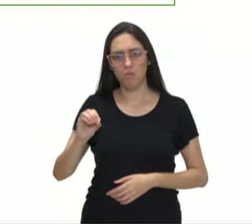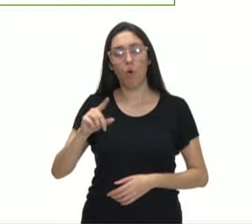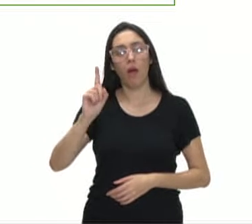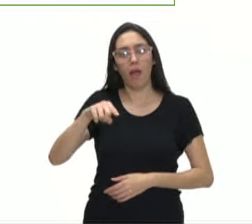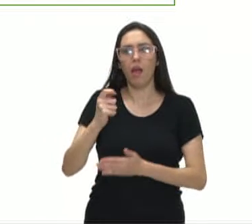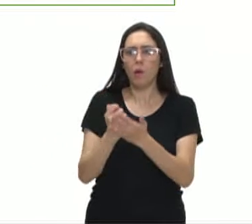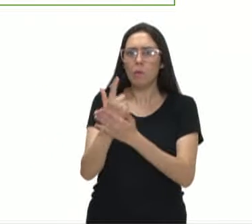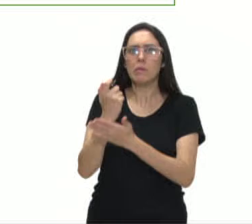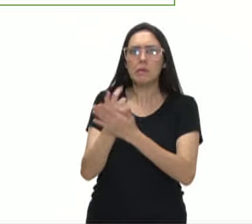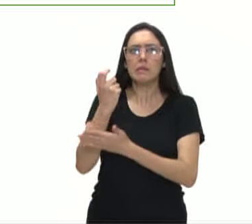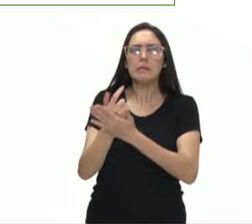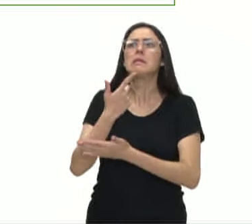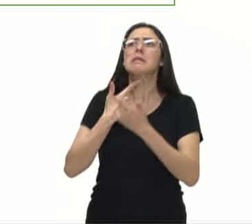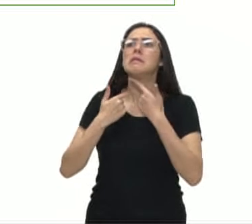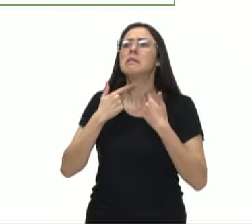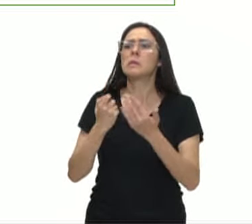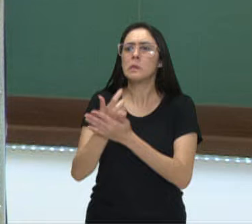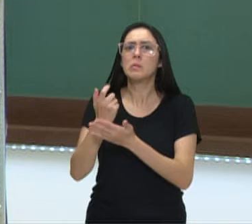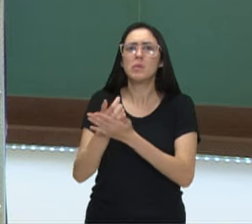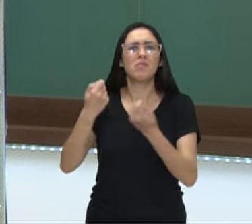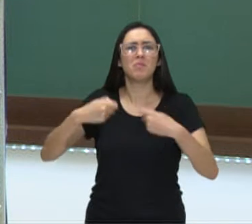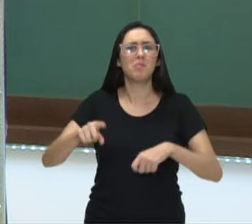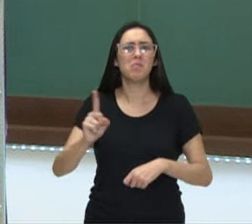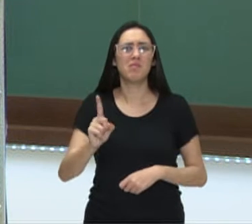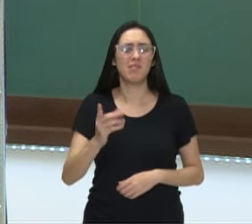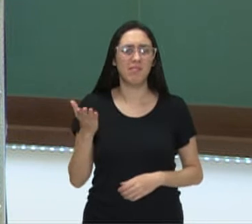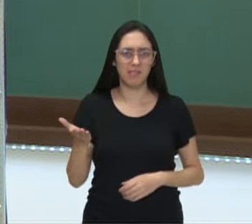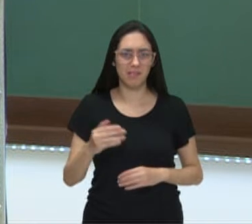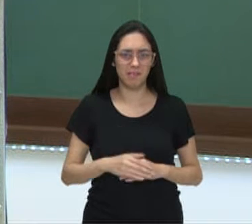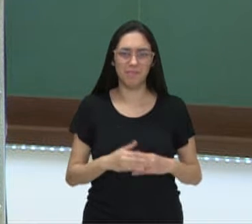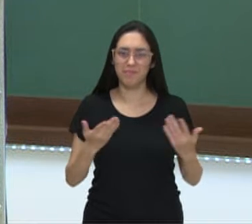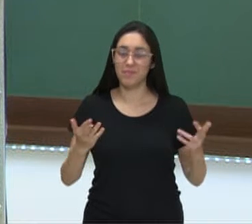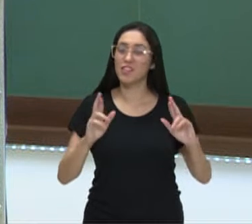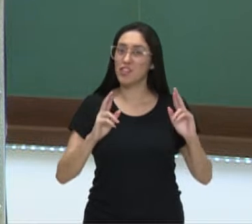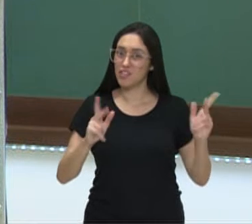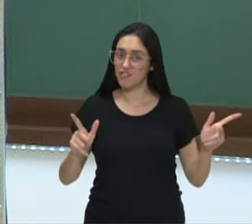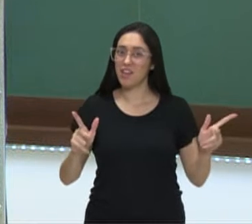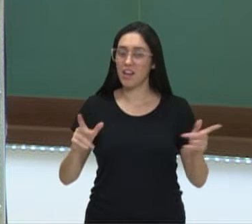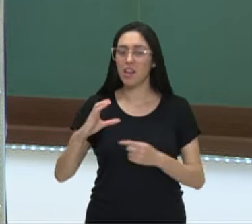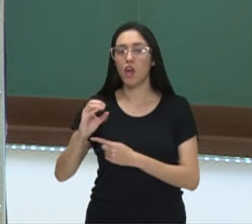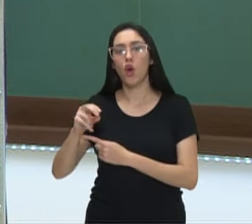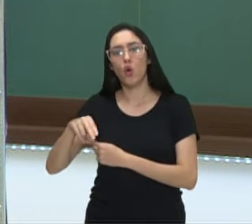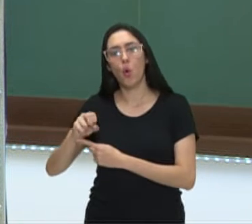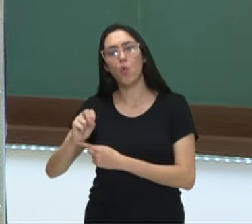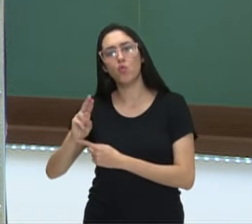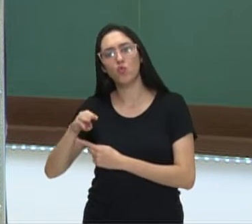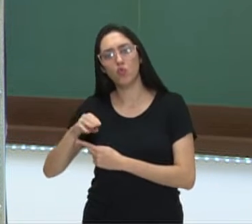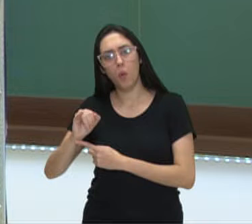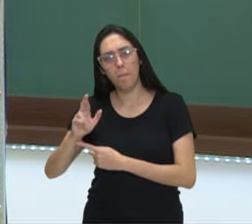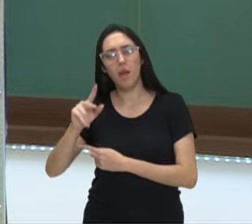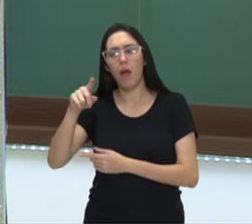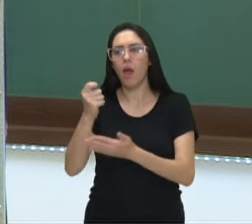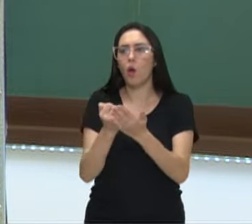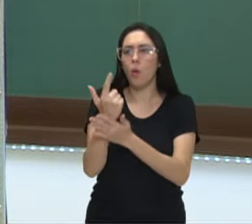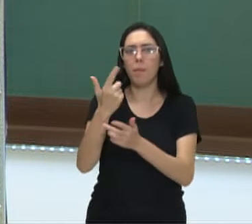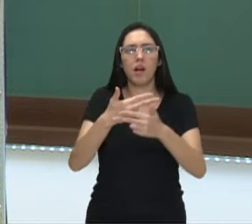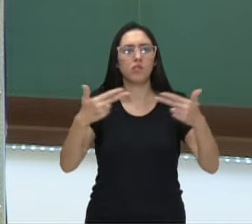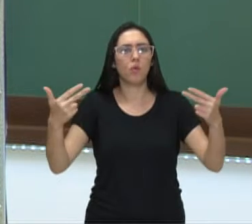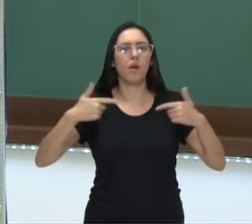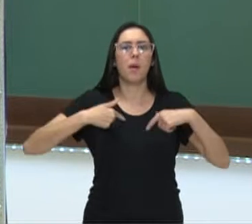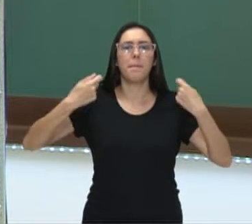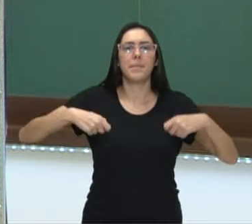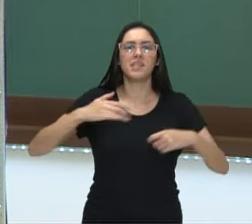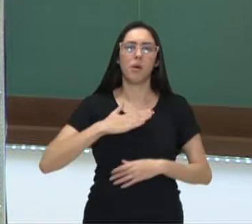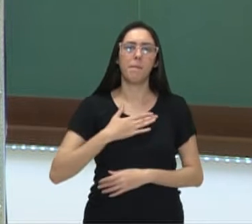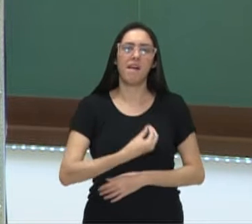em demasia sem necessidade. Então, enquanto consumir está associado ao obter produtos, serviços necessários à